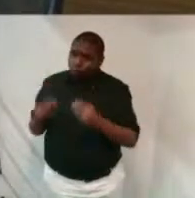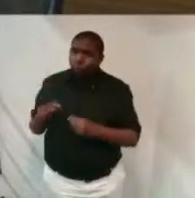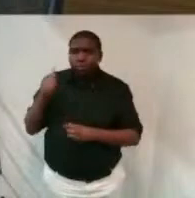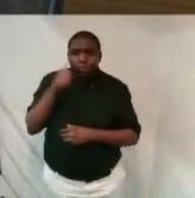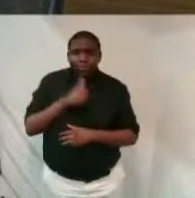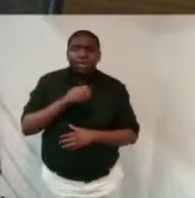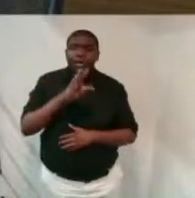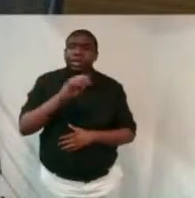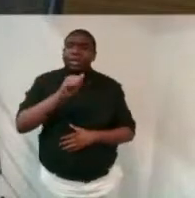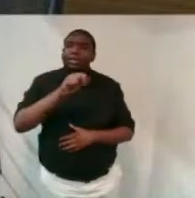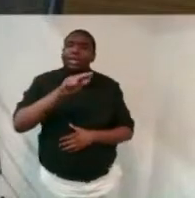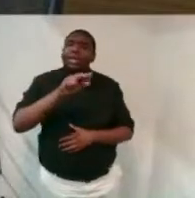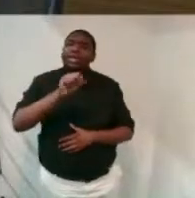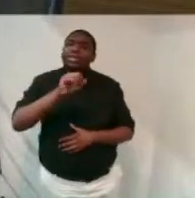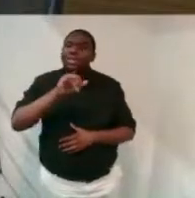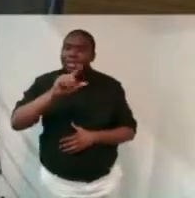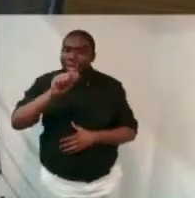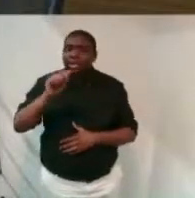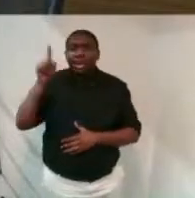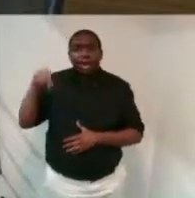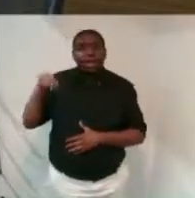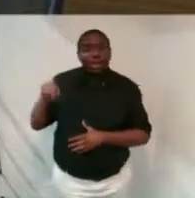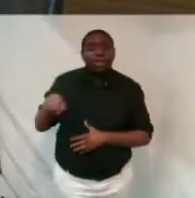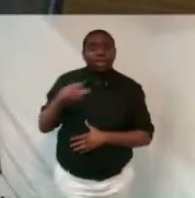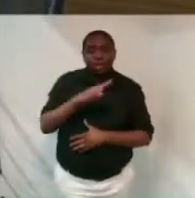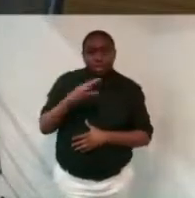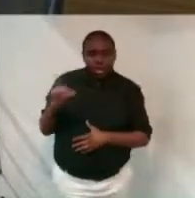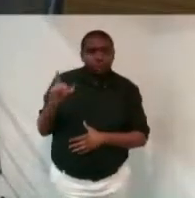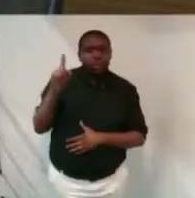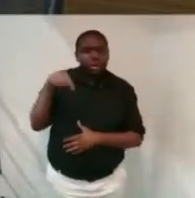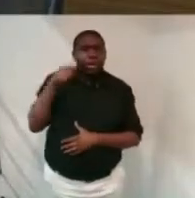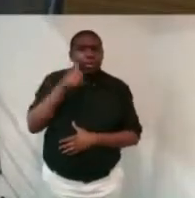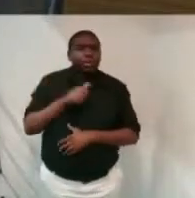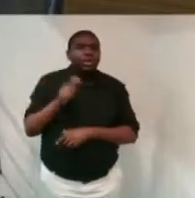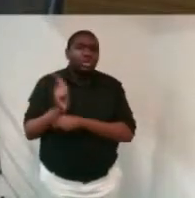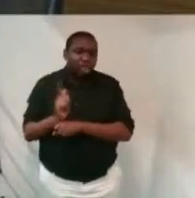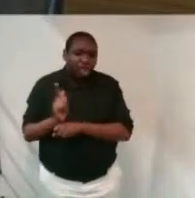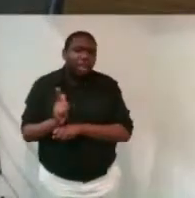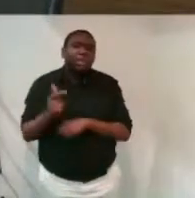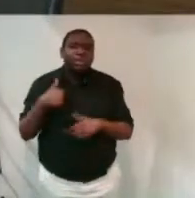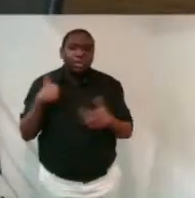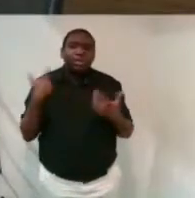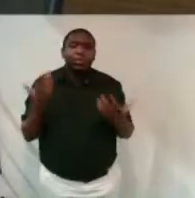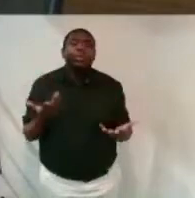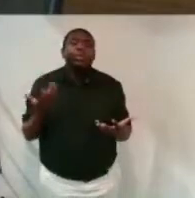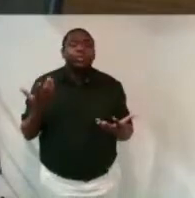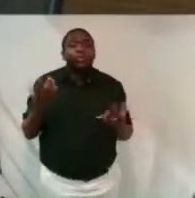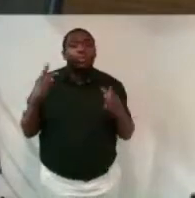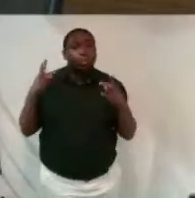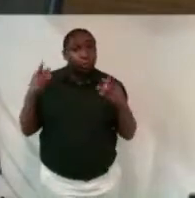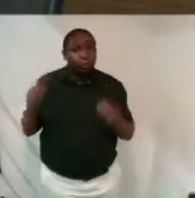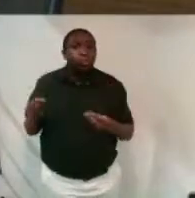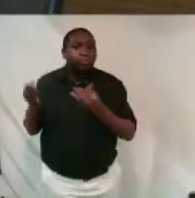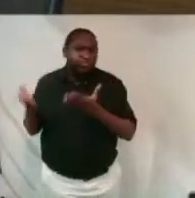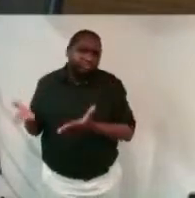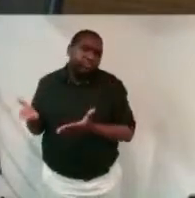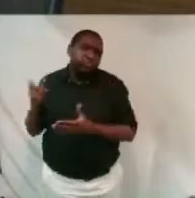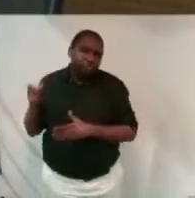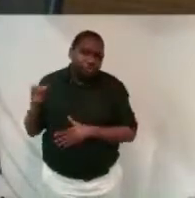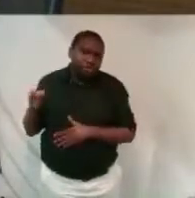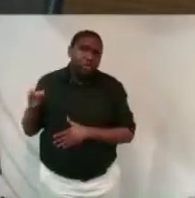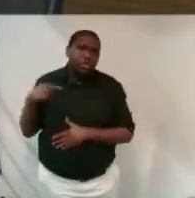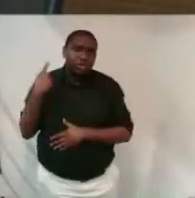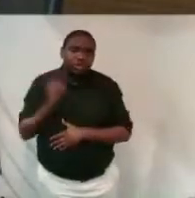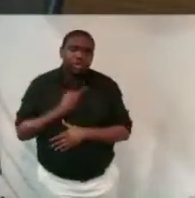Ela é a coordenadora, é a gerente, e então eu devo tudo a você, Tarsila, tudo que a gente